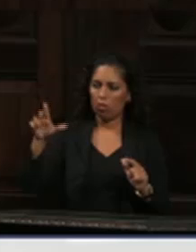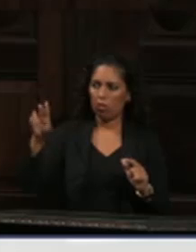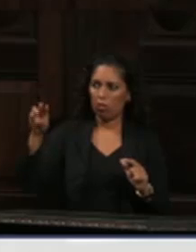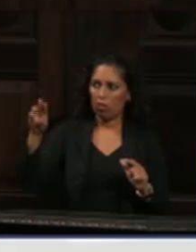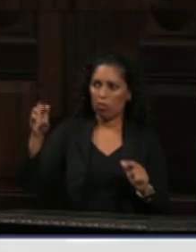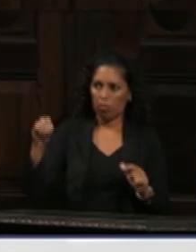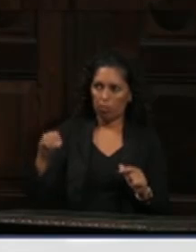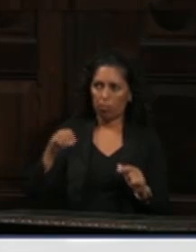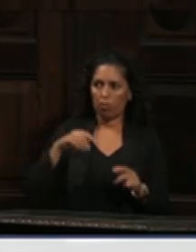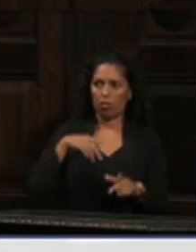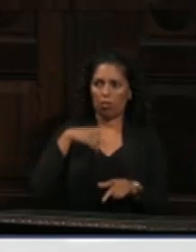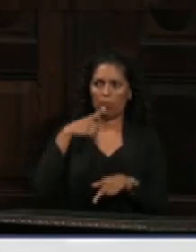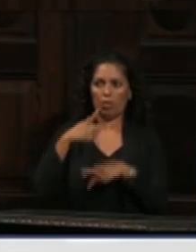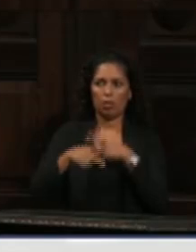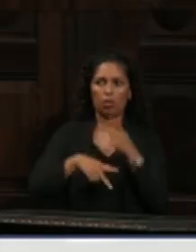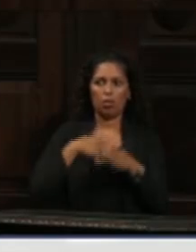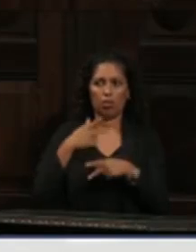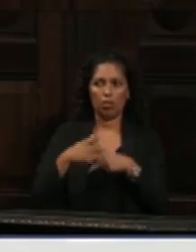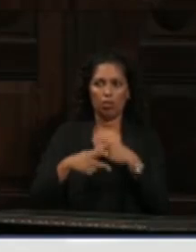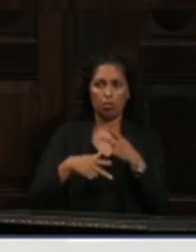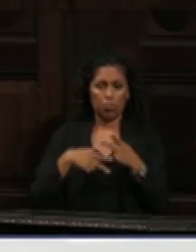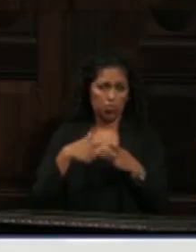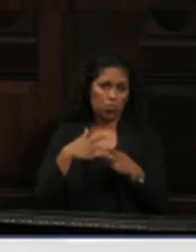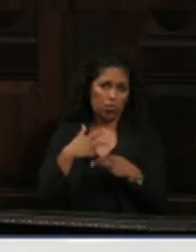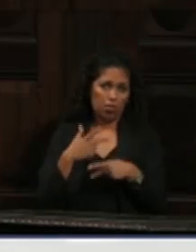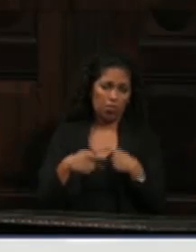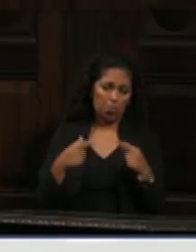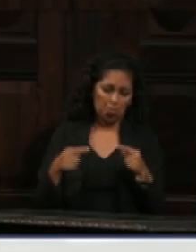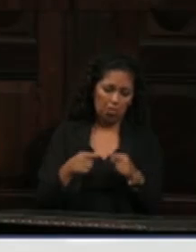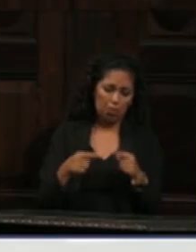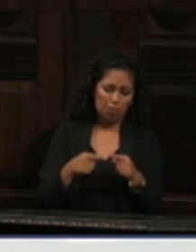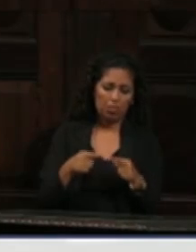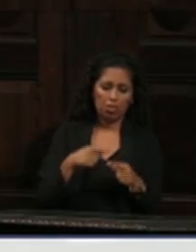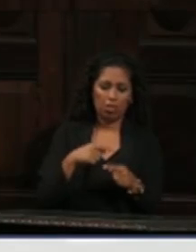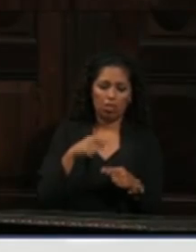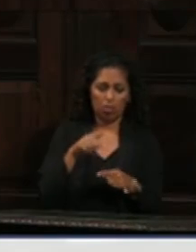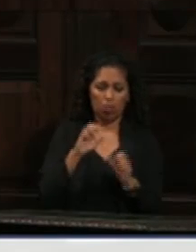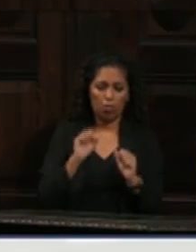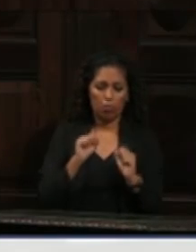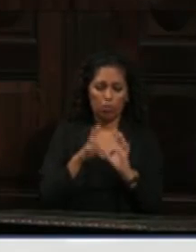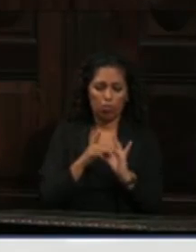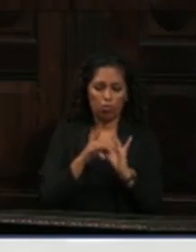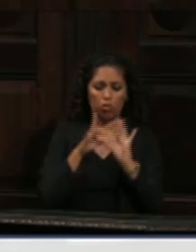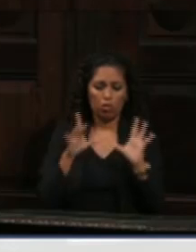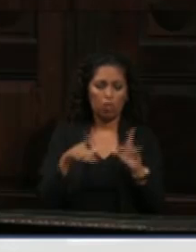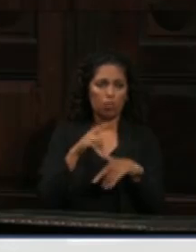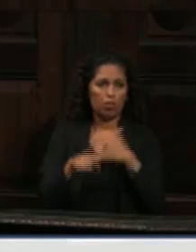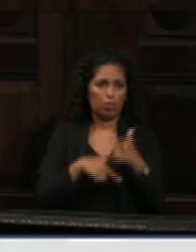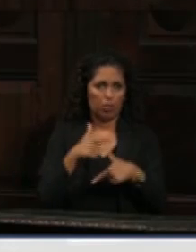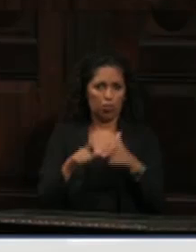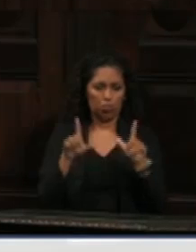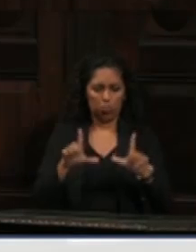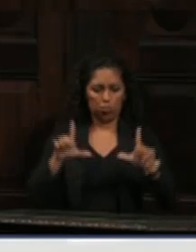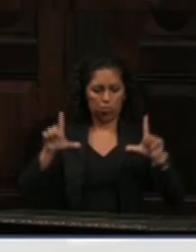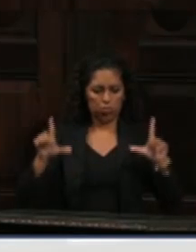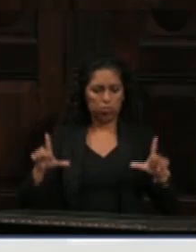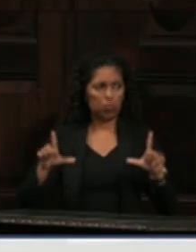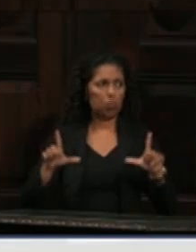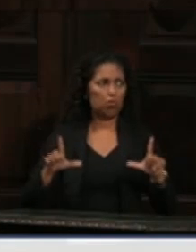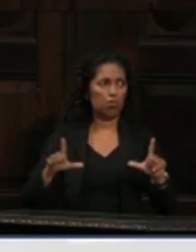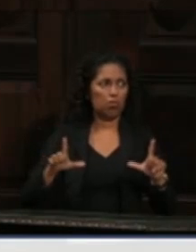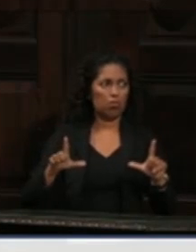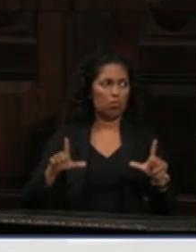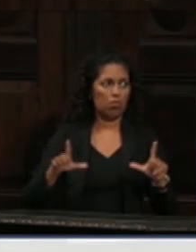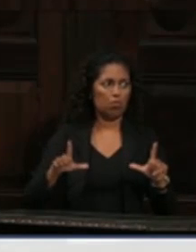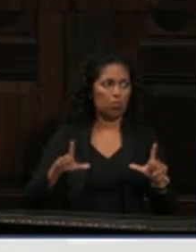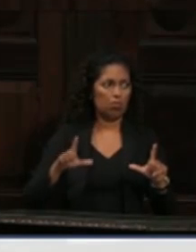delegando competência a alguém para isso, porque o ato da diplomação é um informe